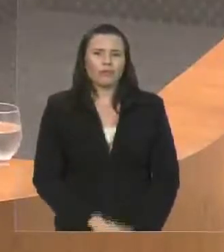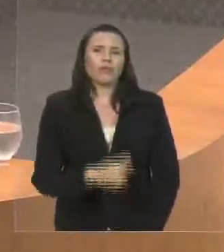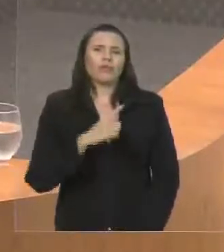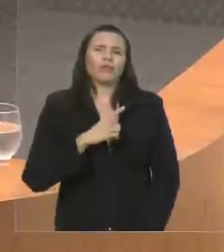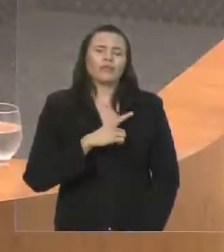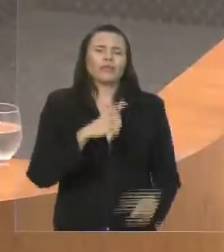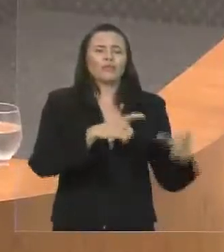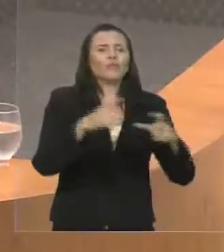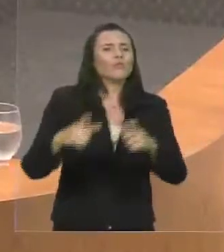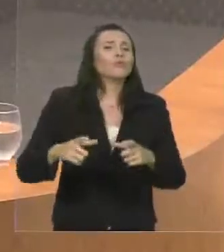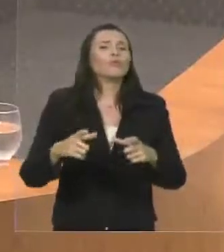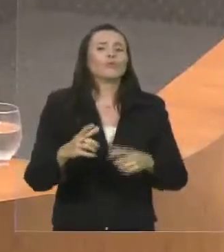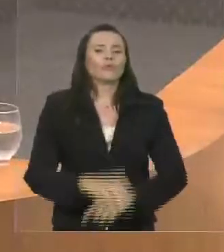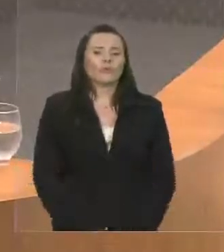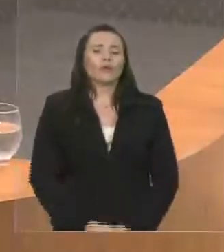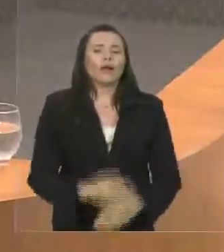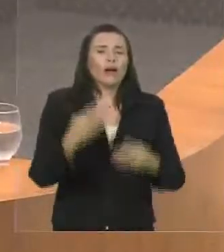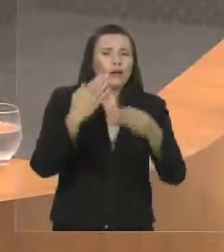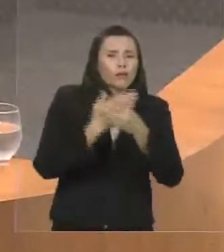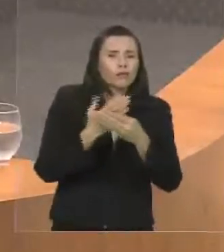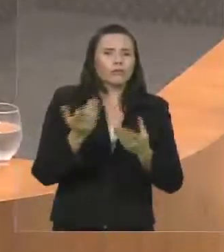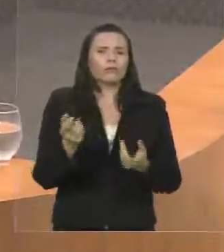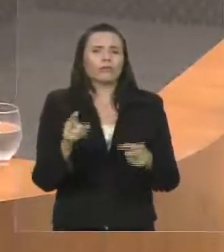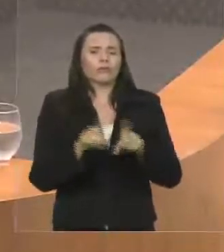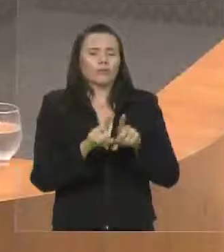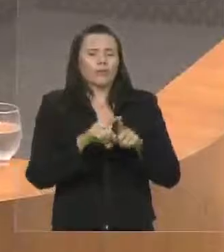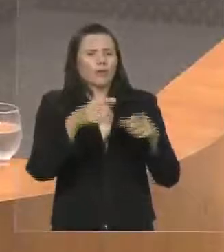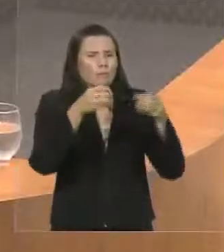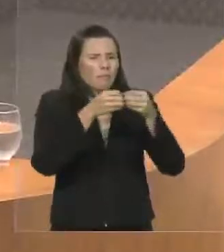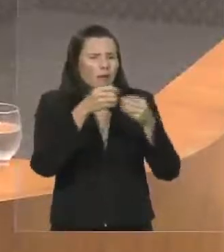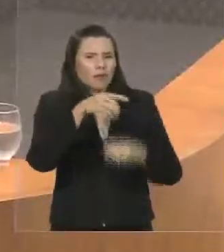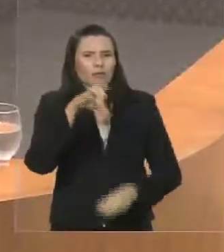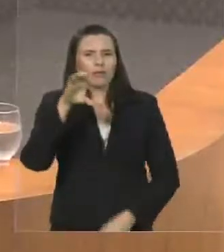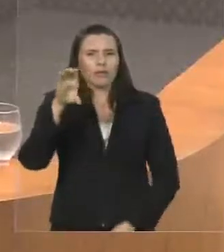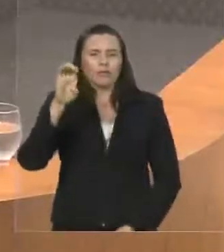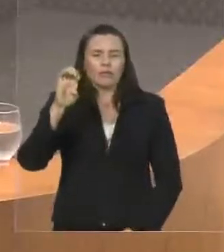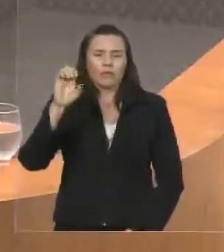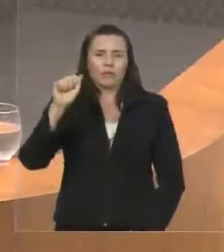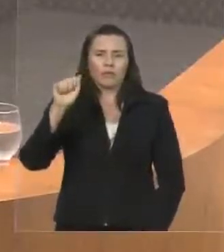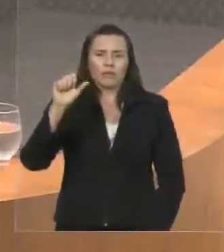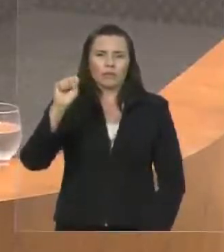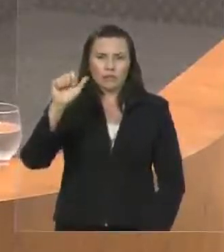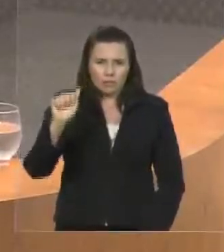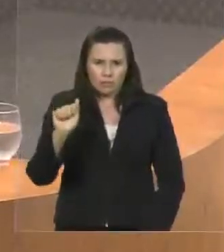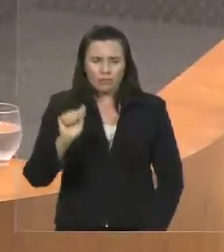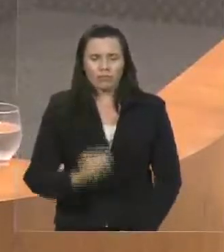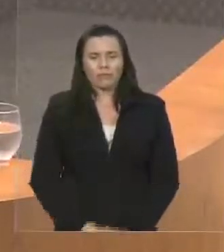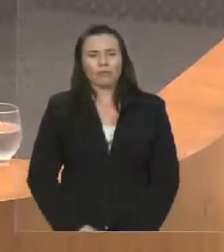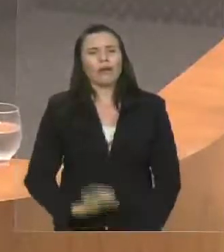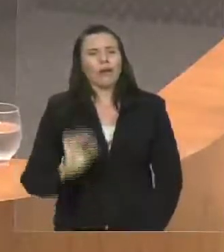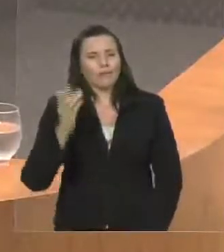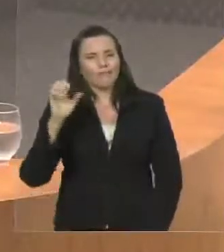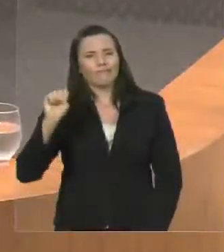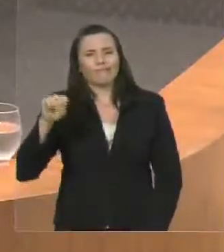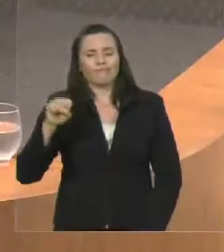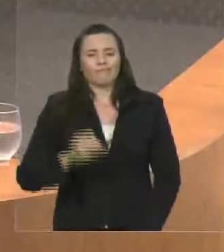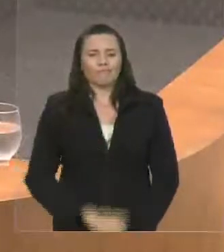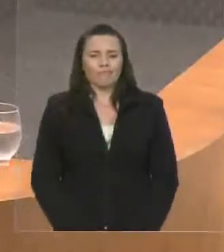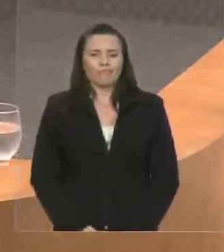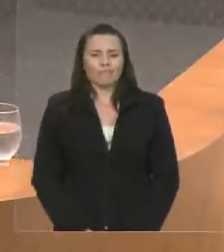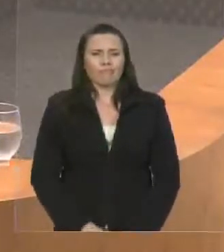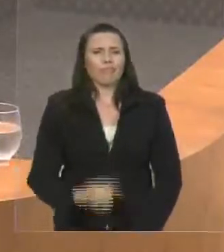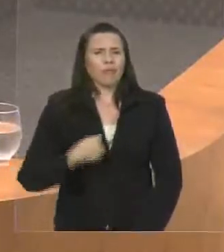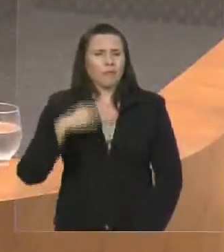terrenos baldios, na Lagoa da Jança, que são locais propícios que têm ocorrido esses estupros. Crime bárbaro e